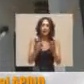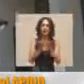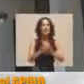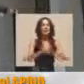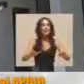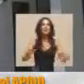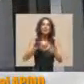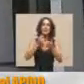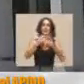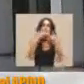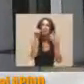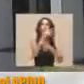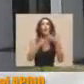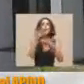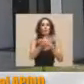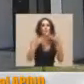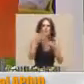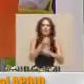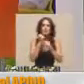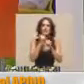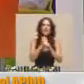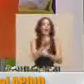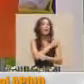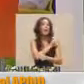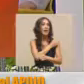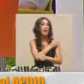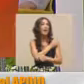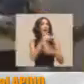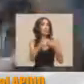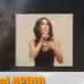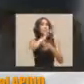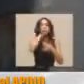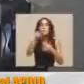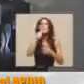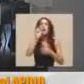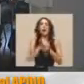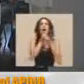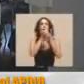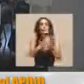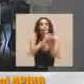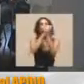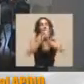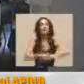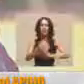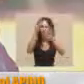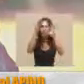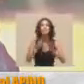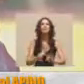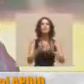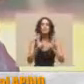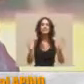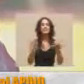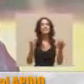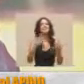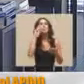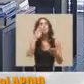cinto com uma creche com centros de dia e de convívio e com o serviço ao domicílio a terceira idade a palavra apoio torna-se um verbo